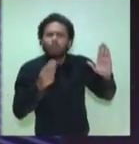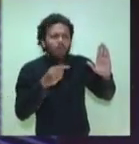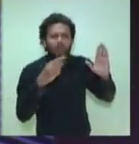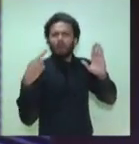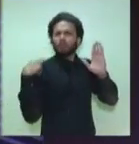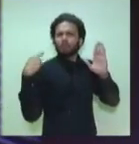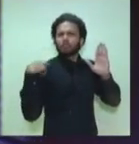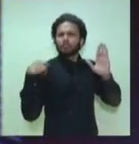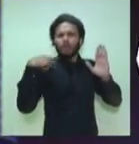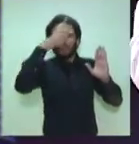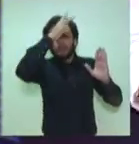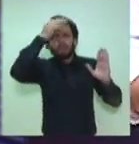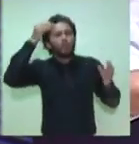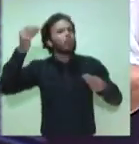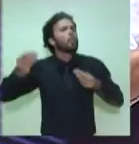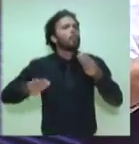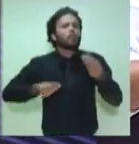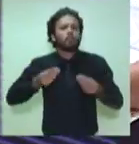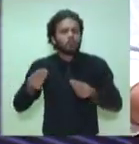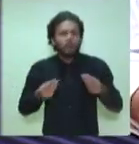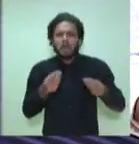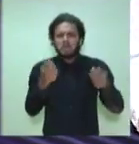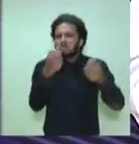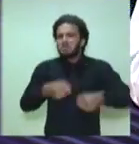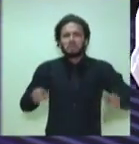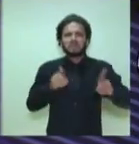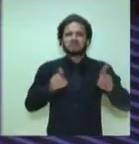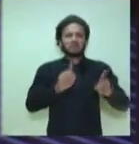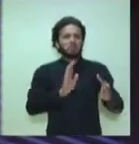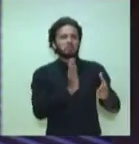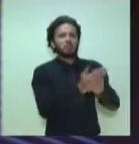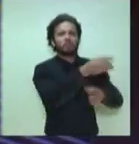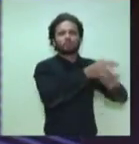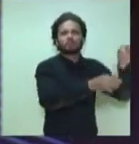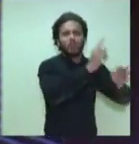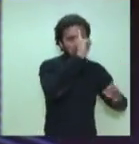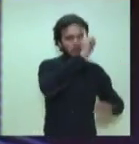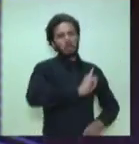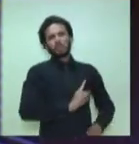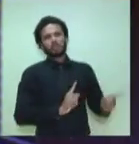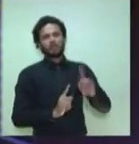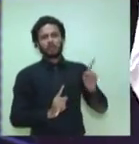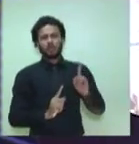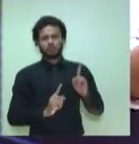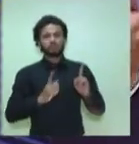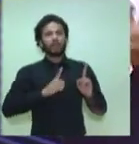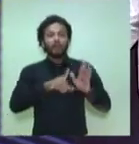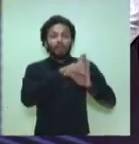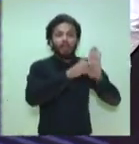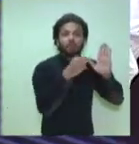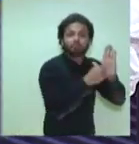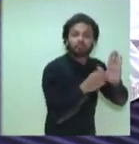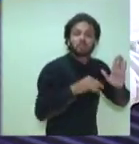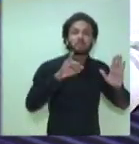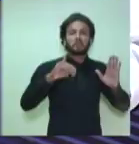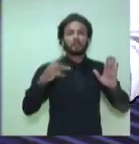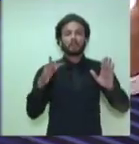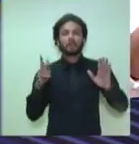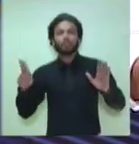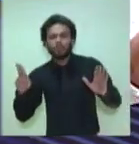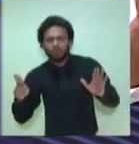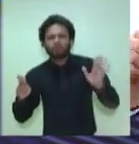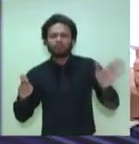a própria prefeitura. Não precisa de ação judicial para cumprir o que determina a lei do IPTU. Precisa de regulamentação da